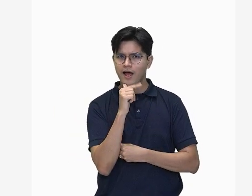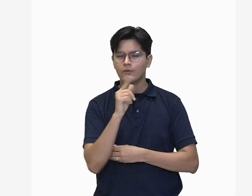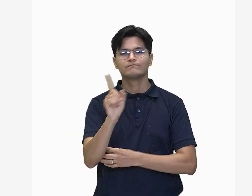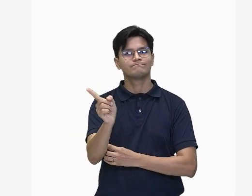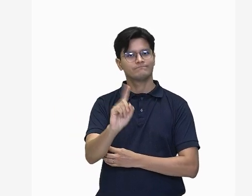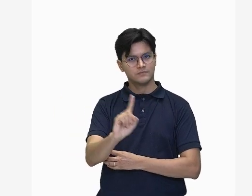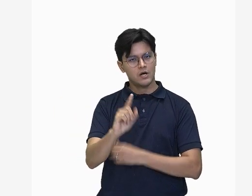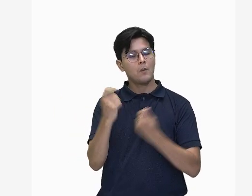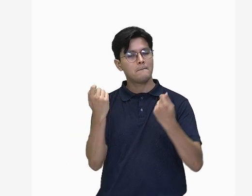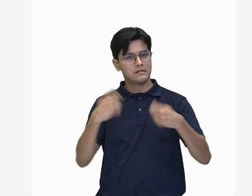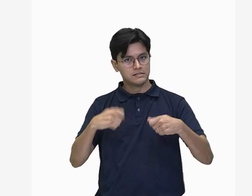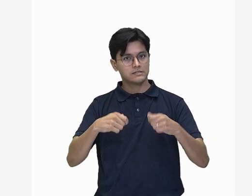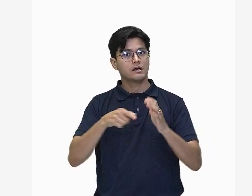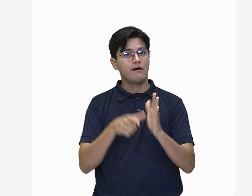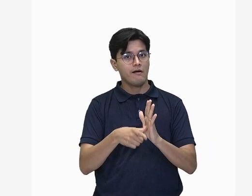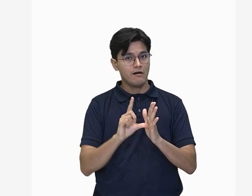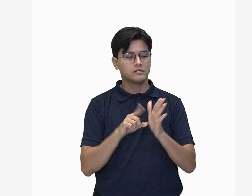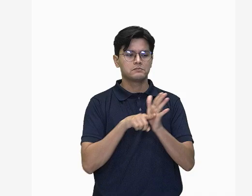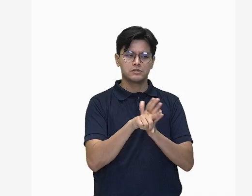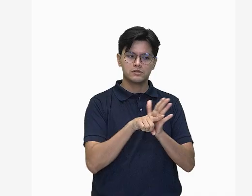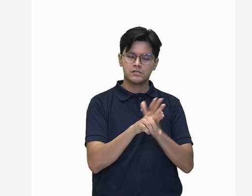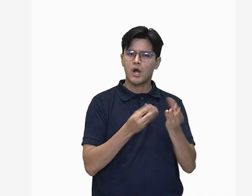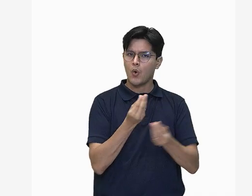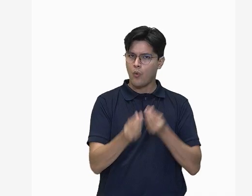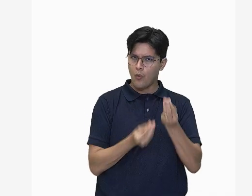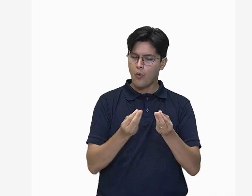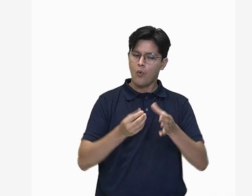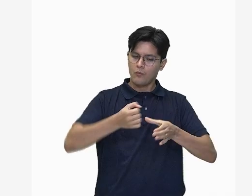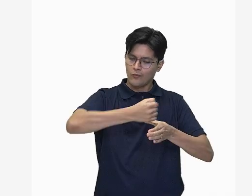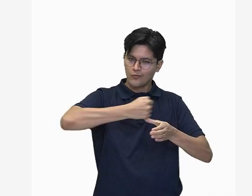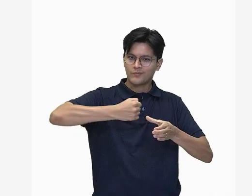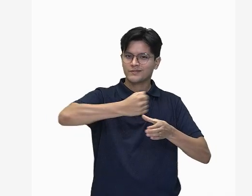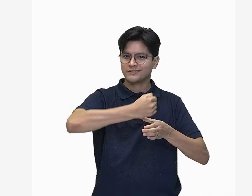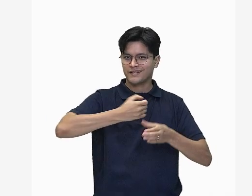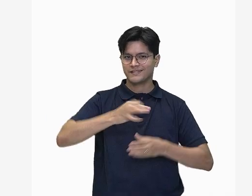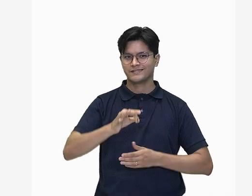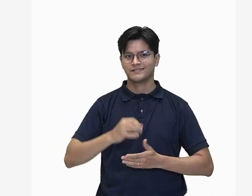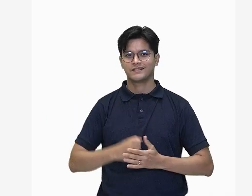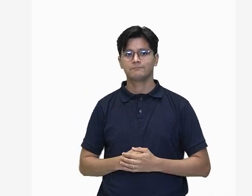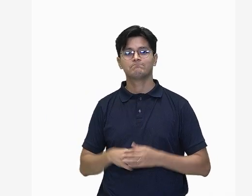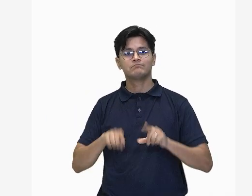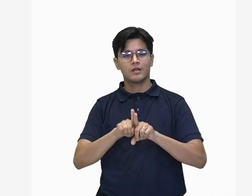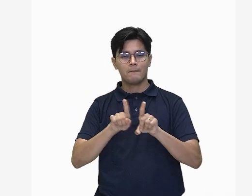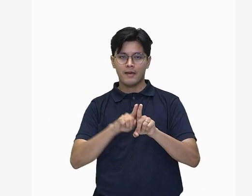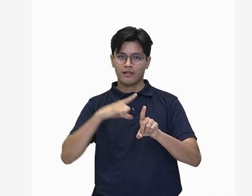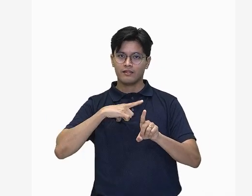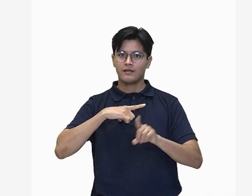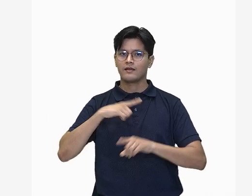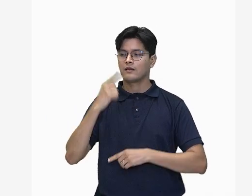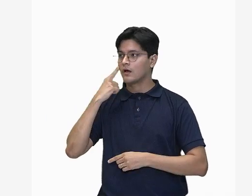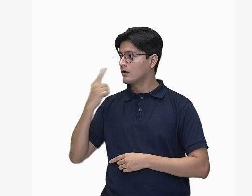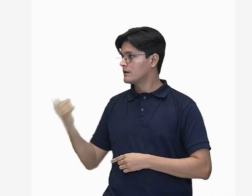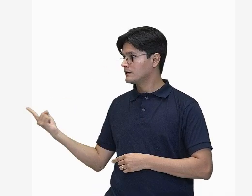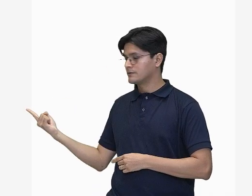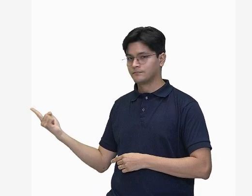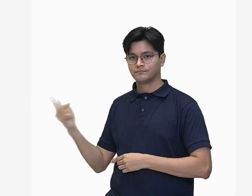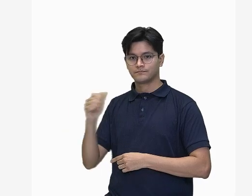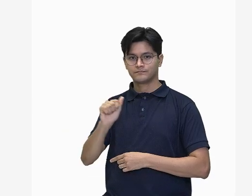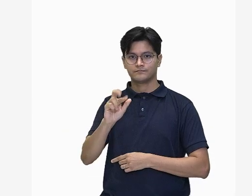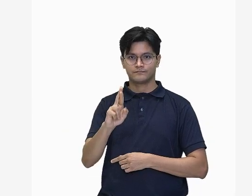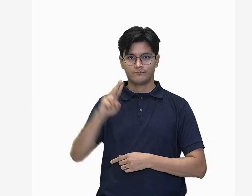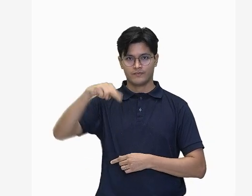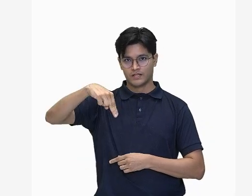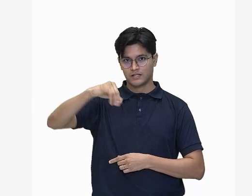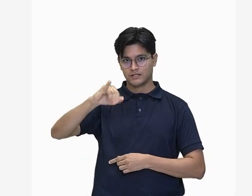a arnica, né? Nome científico, arnica montana, essa flor aí bonita, ela é anti-inflamatória.